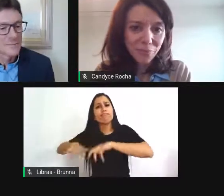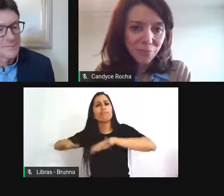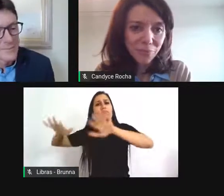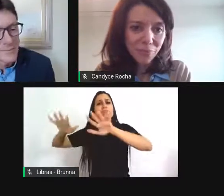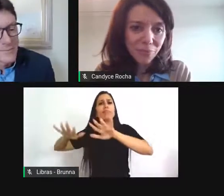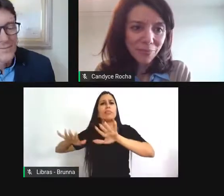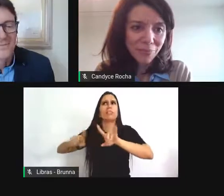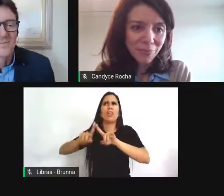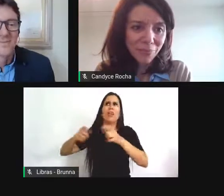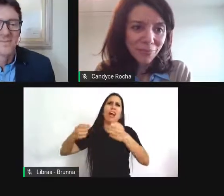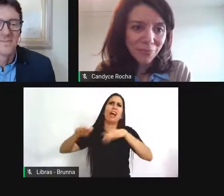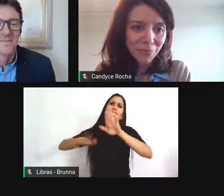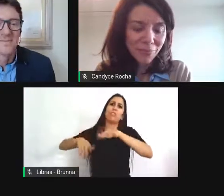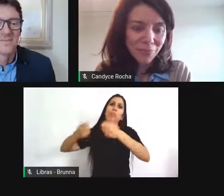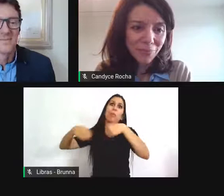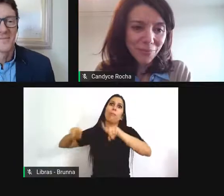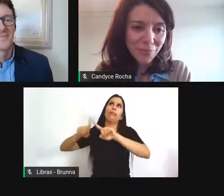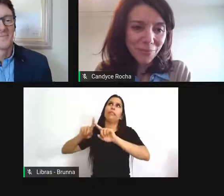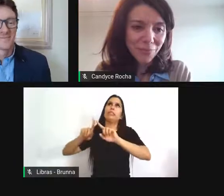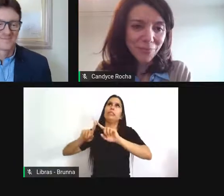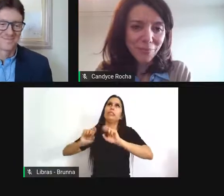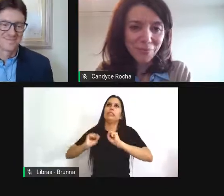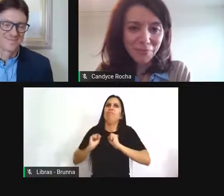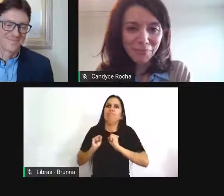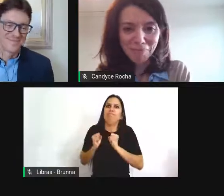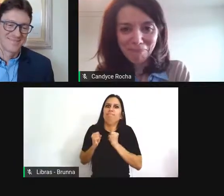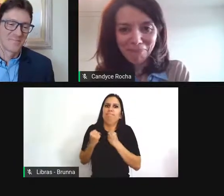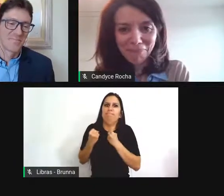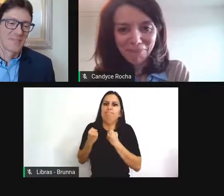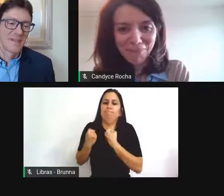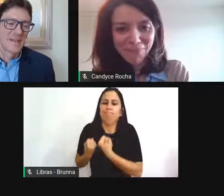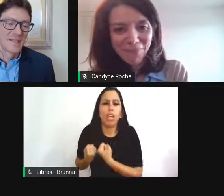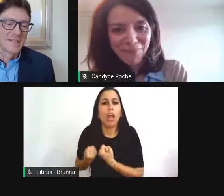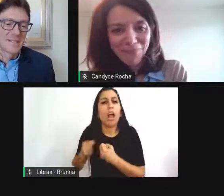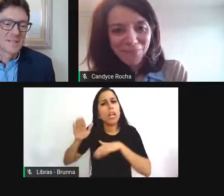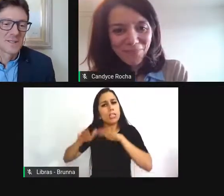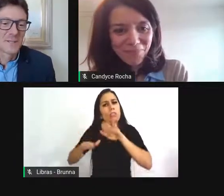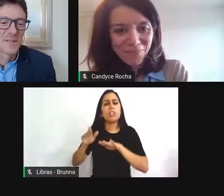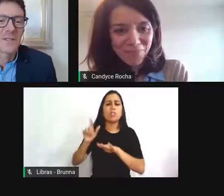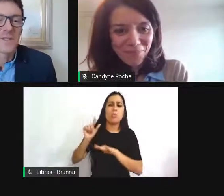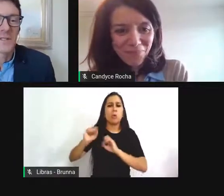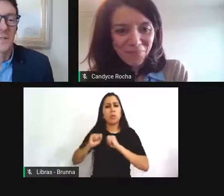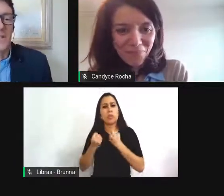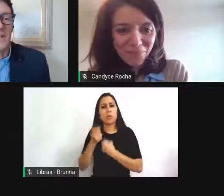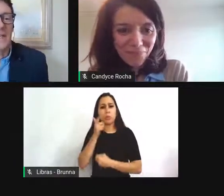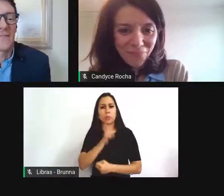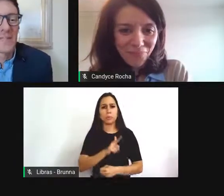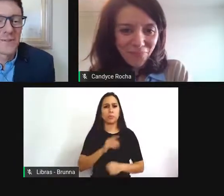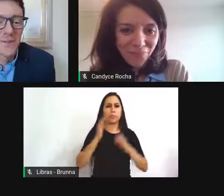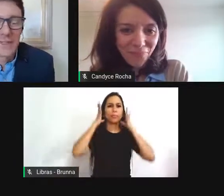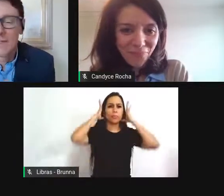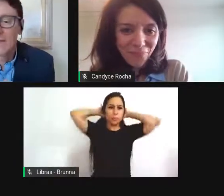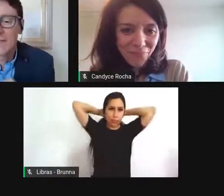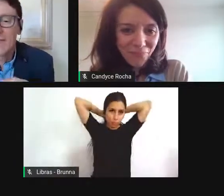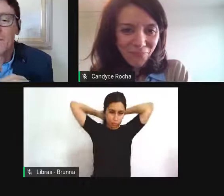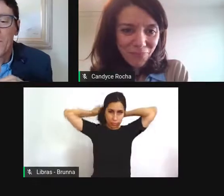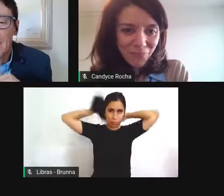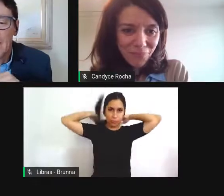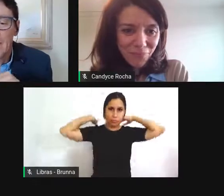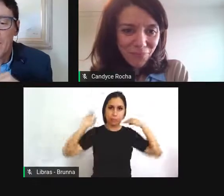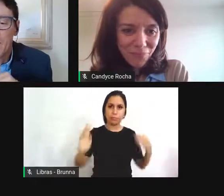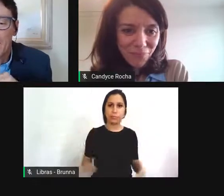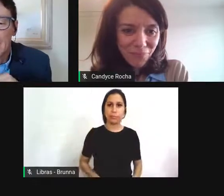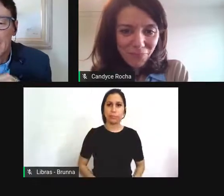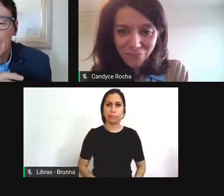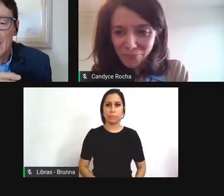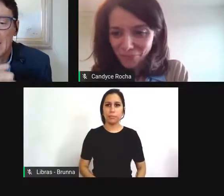gás assim, né? Precisa de um pouquinho de gás, mas não tanto gás assim. Tá? Deixa eu aproveitar a fala do